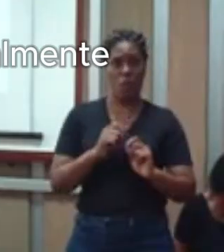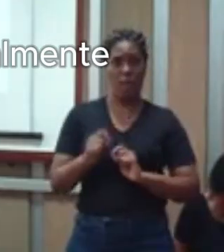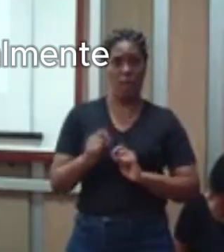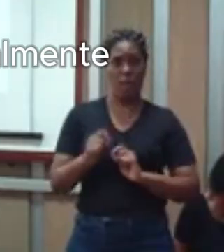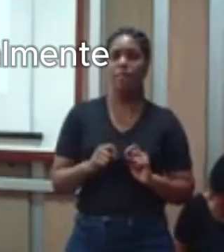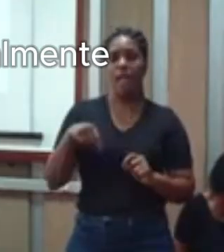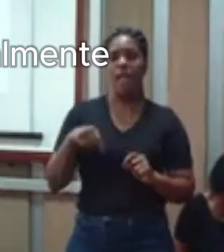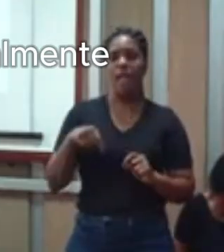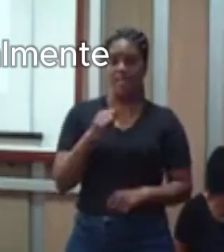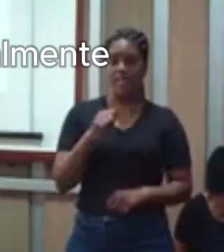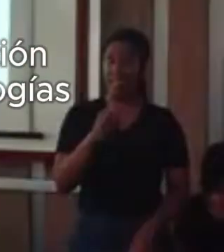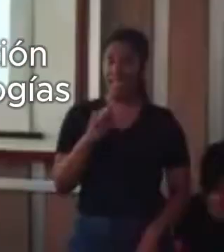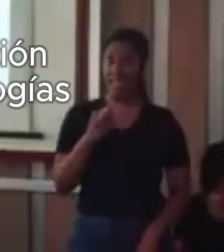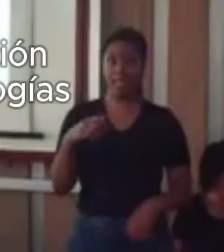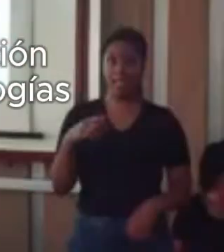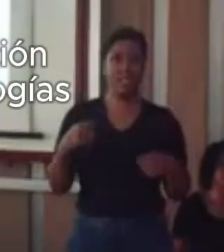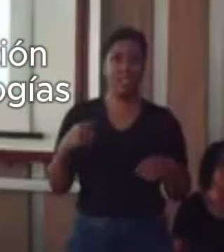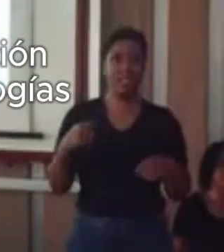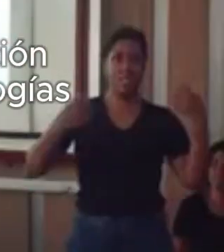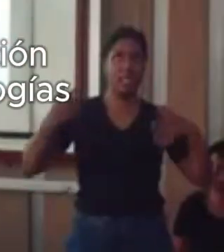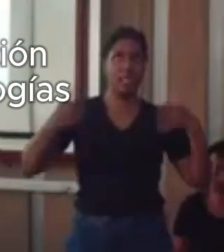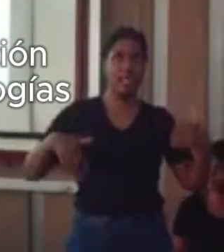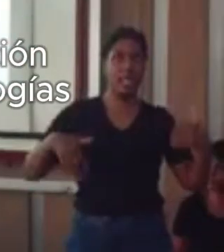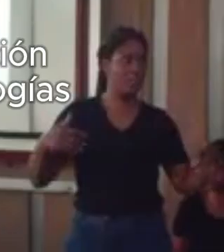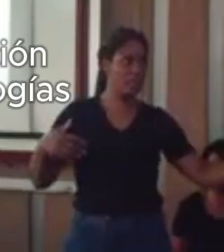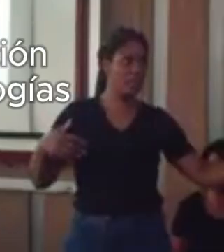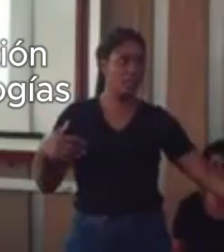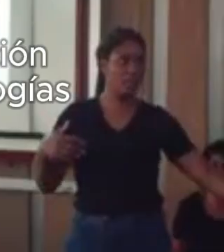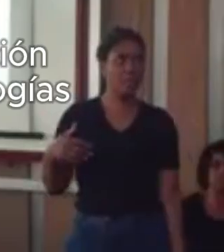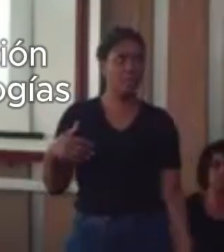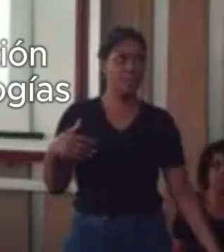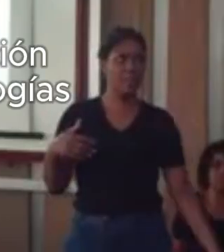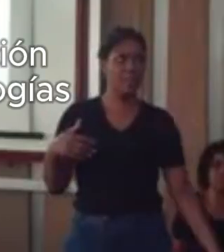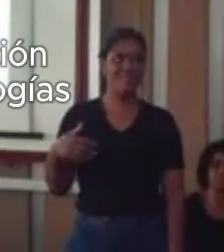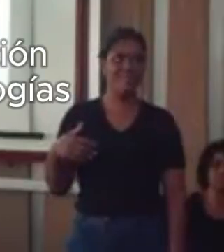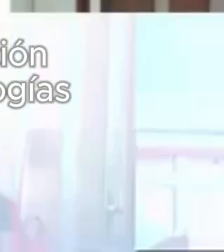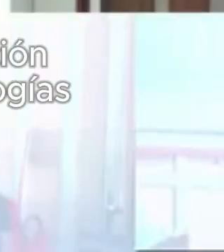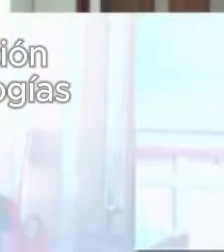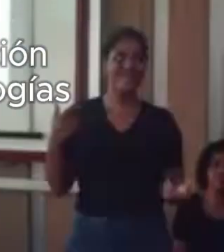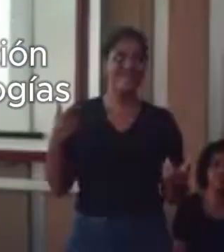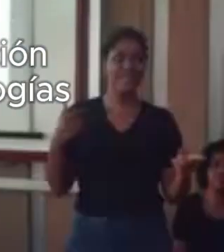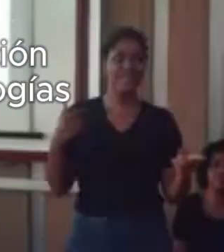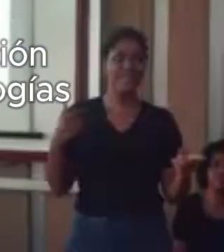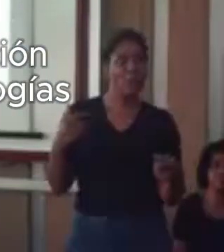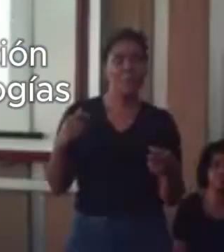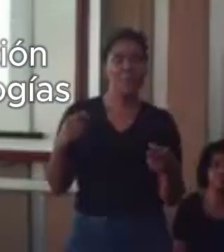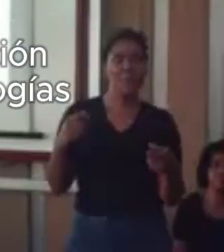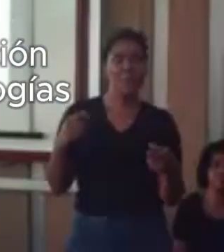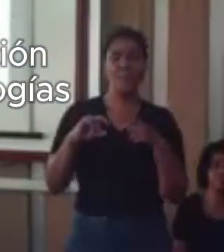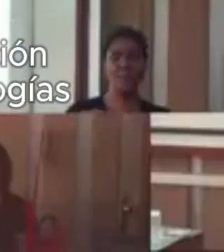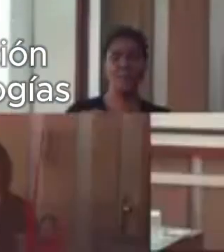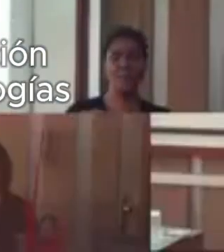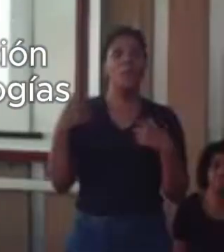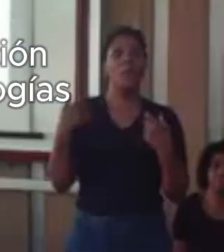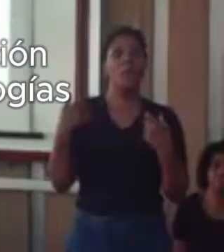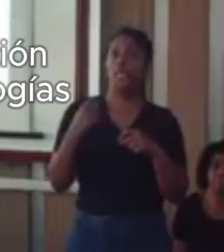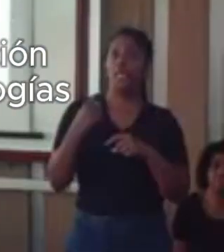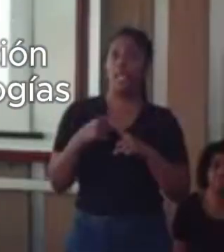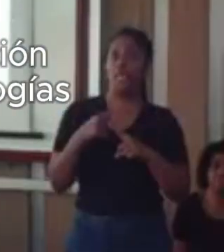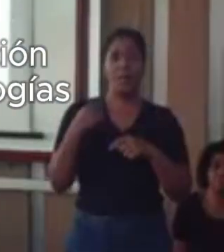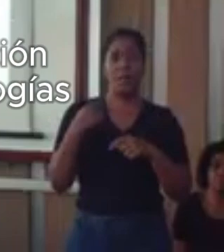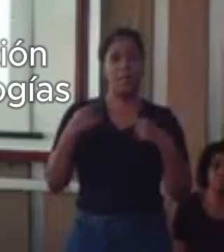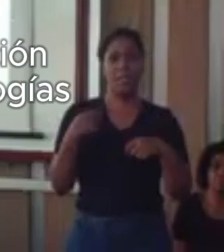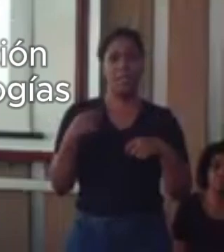porque é um caso onde a gente consegue ver toda a integração mesmo, né, dos tipos de fazer, né, dentro